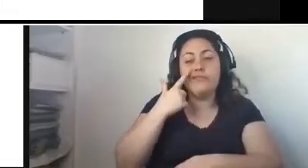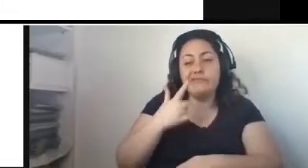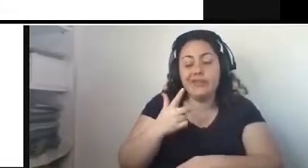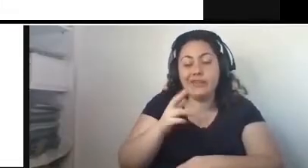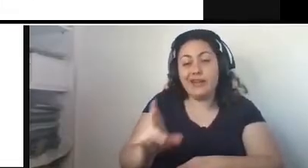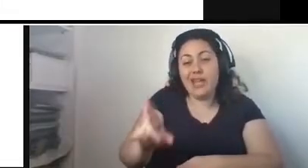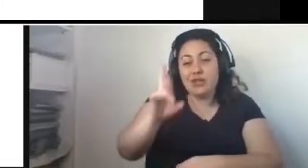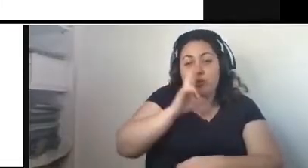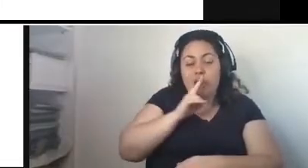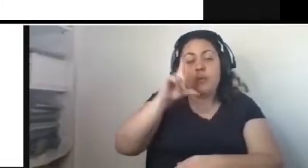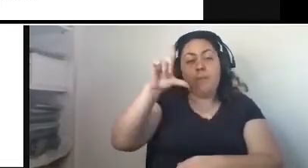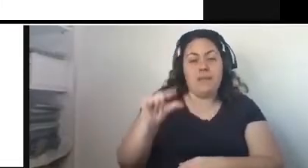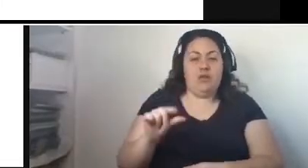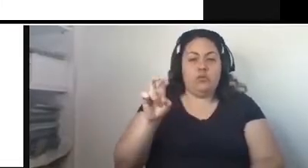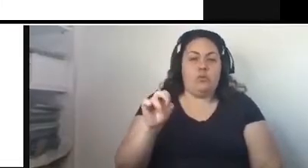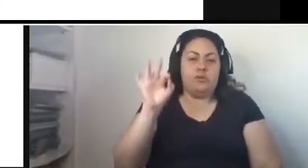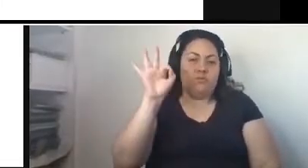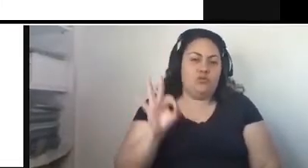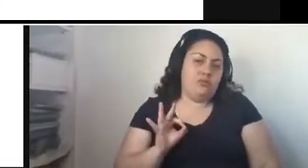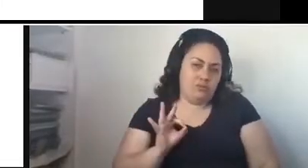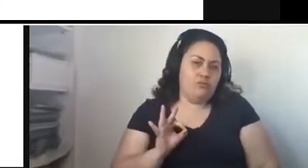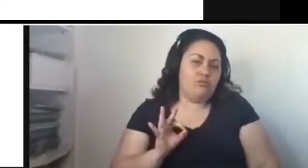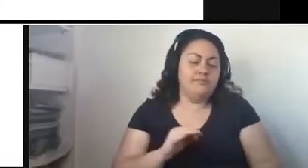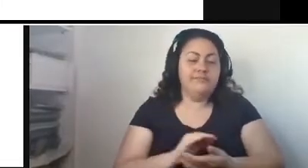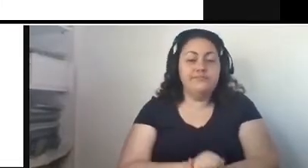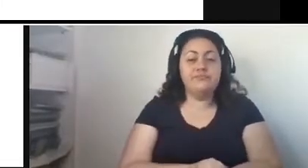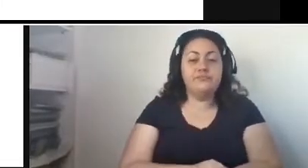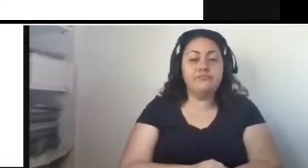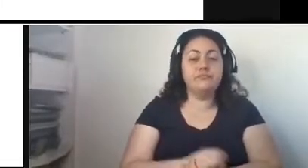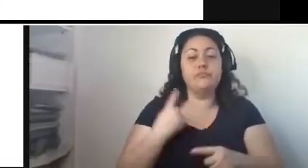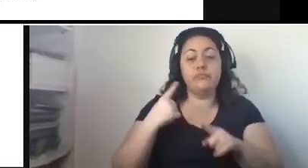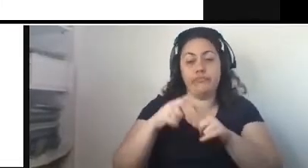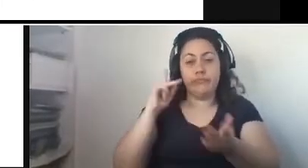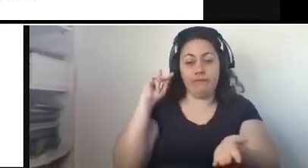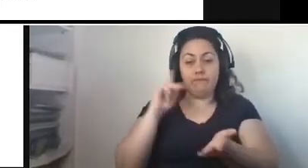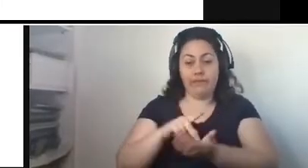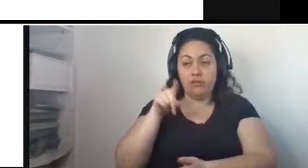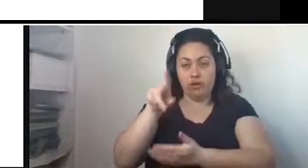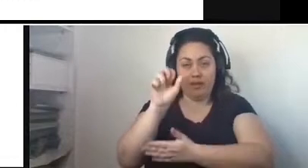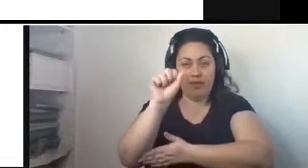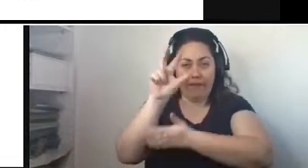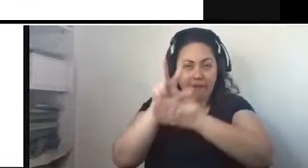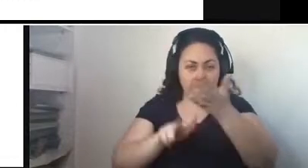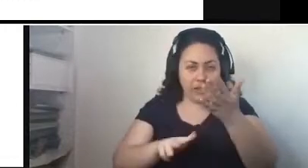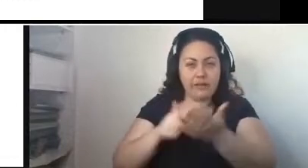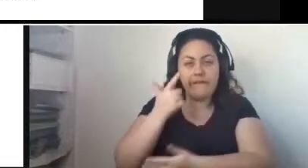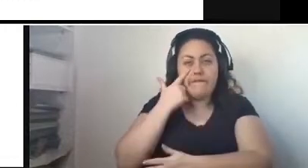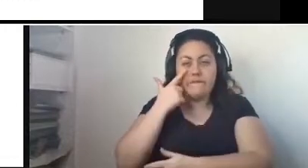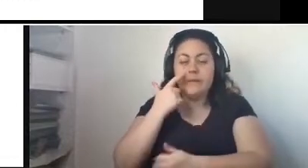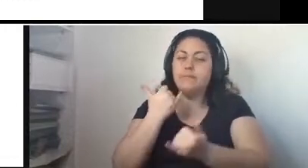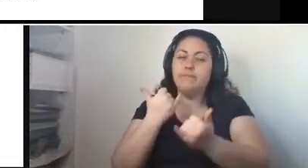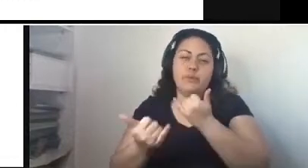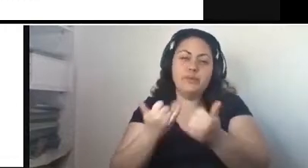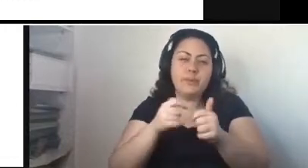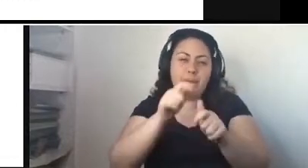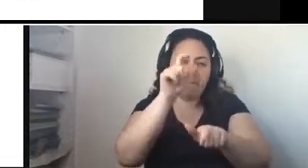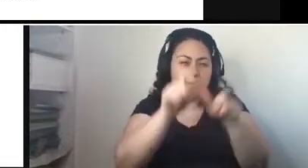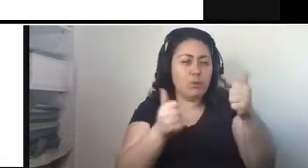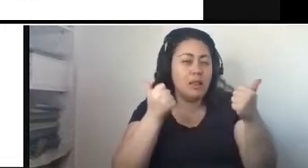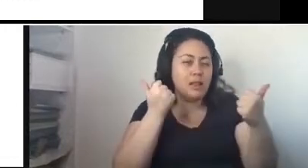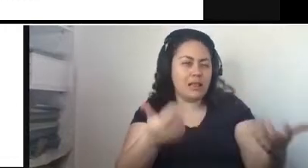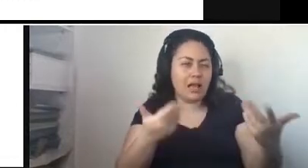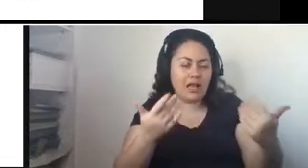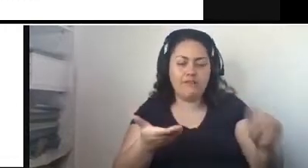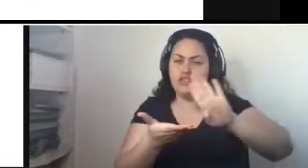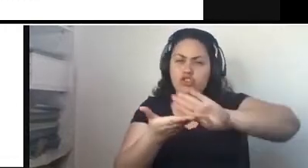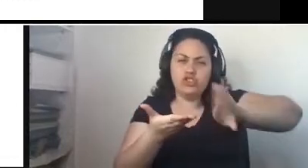da Coronavac. Realmente, quando eles fizeram uma avaliação secundária, excluindo os casos muito leves, eles tiveram uma eficácia